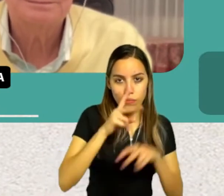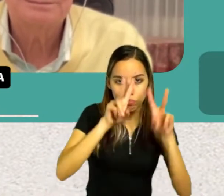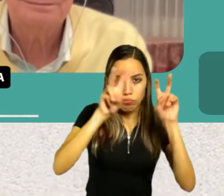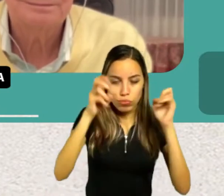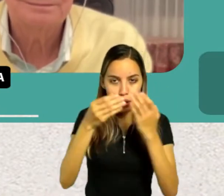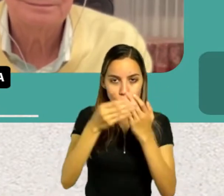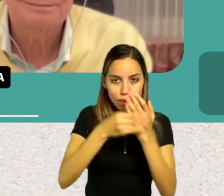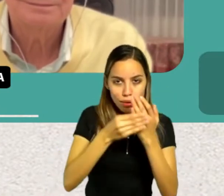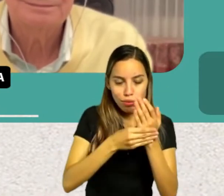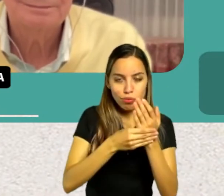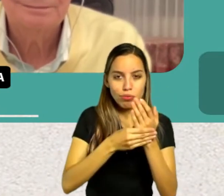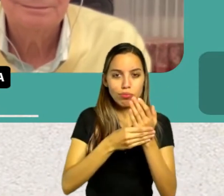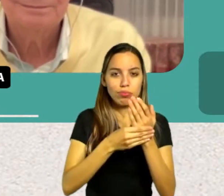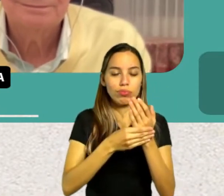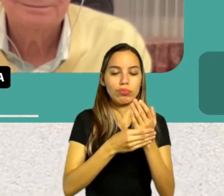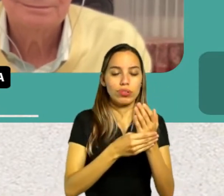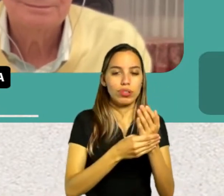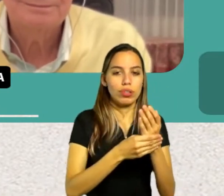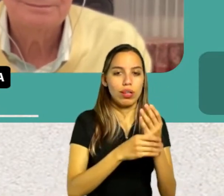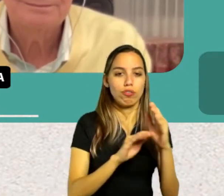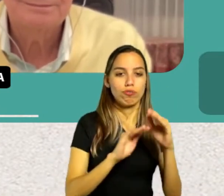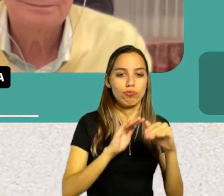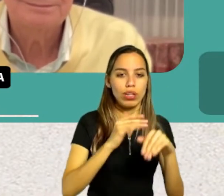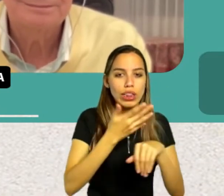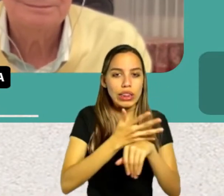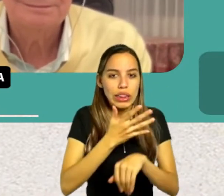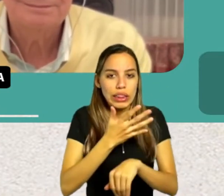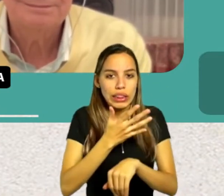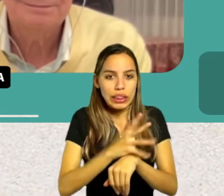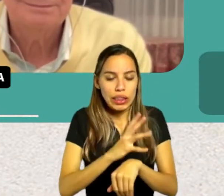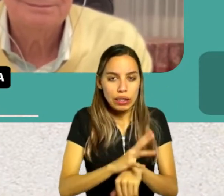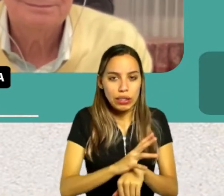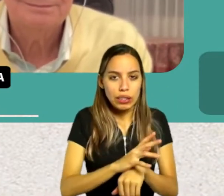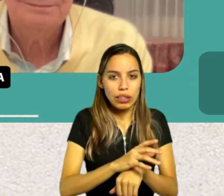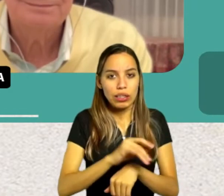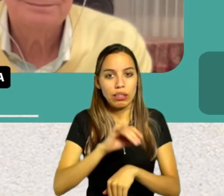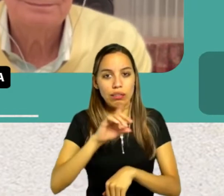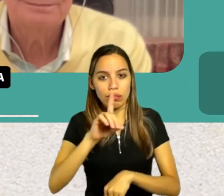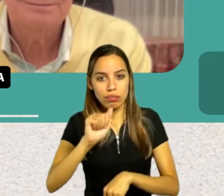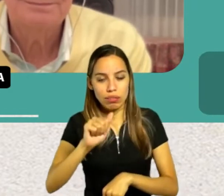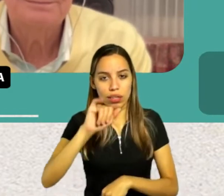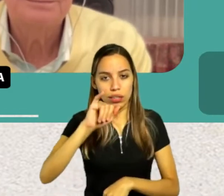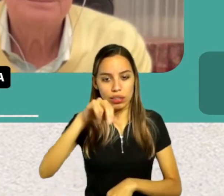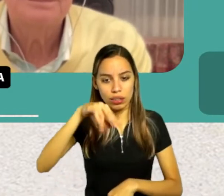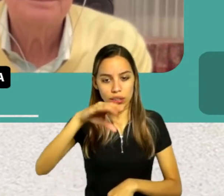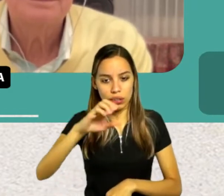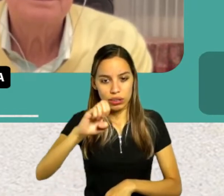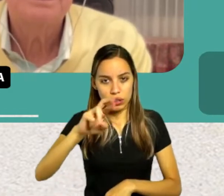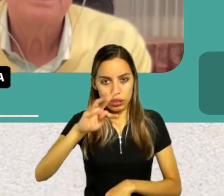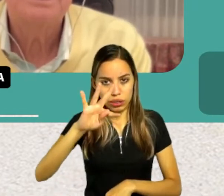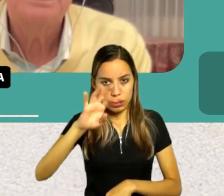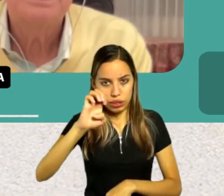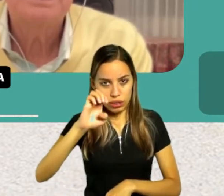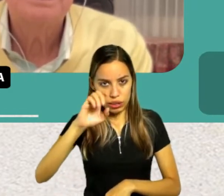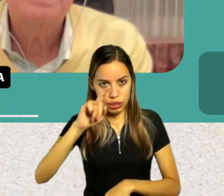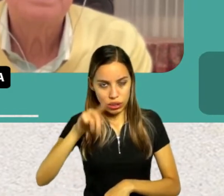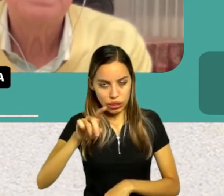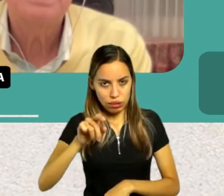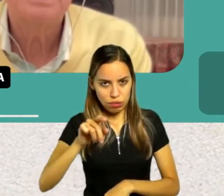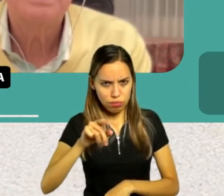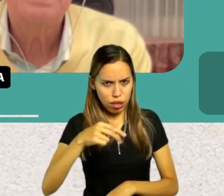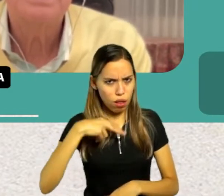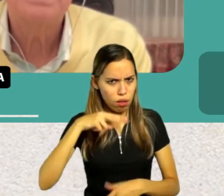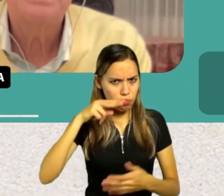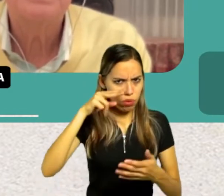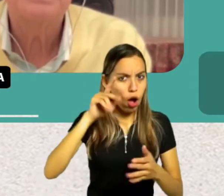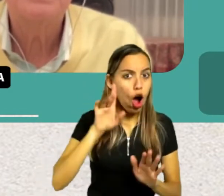da Incerteza. Por favor, não leiam a primeira página. Eu indico, não leiam,